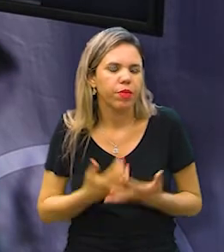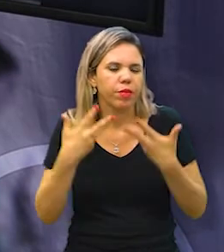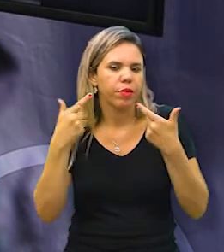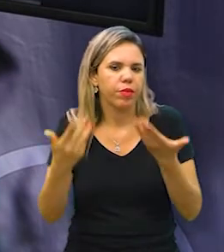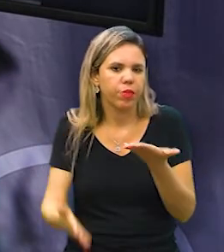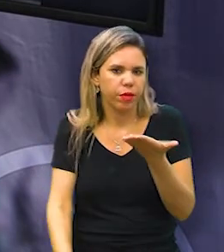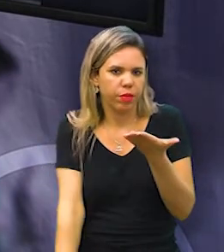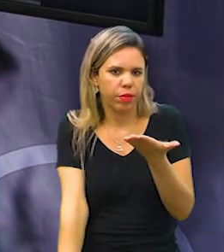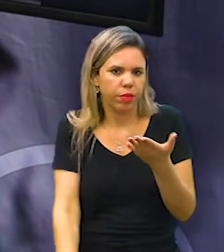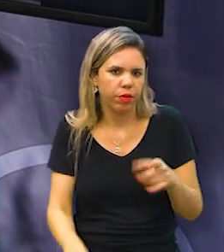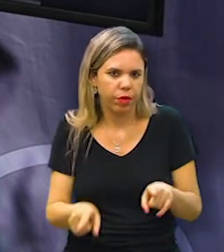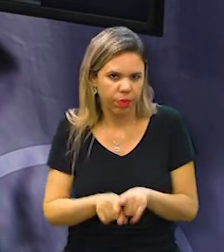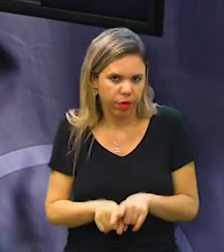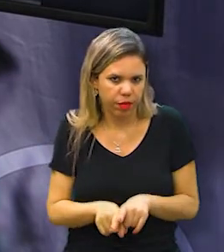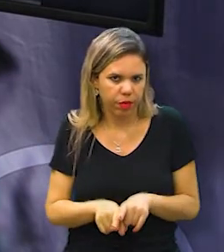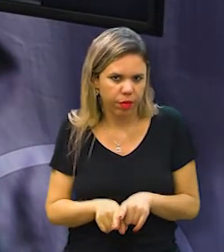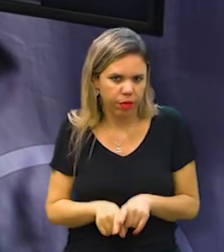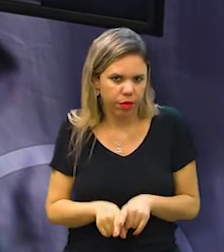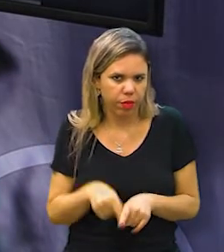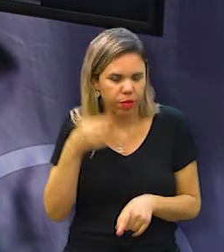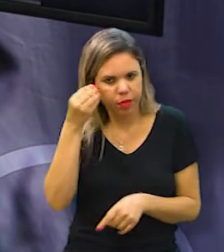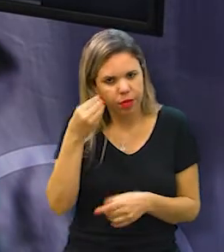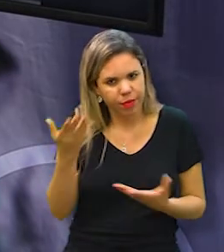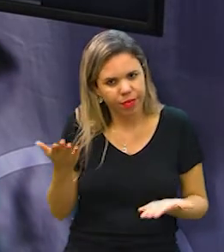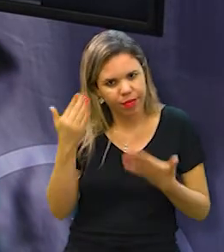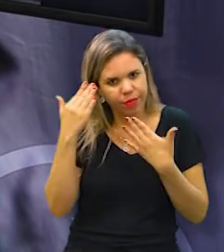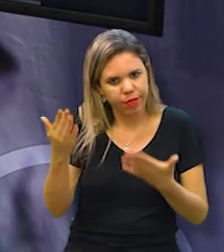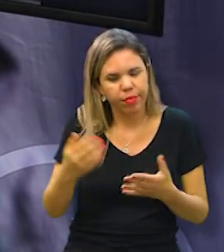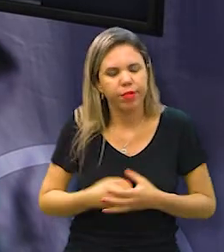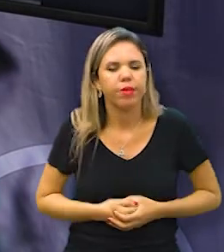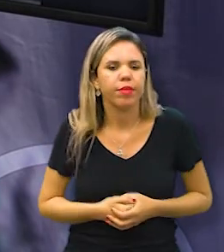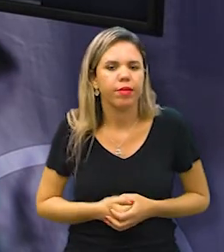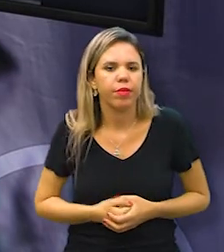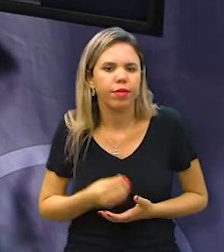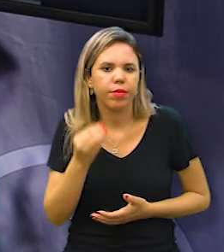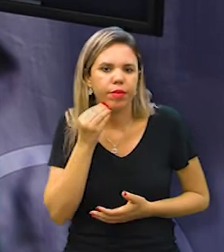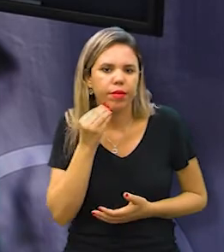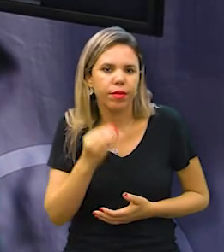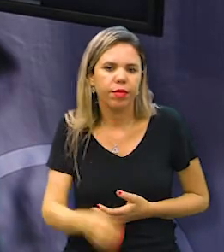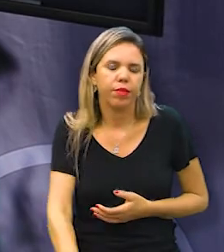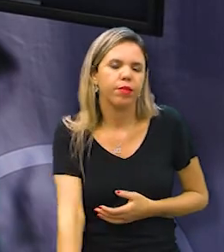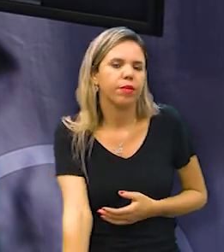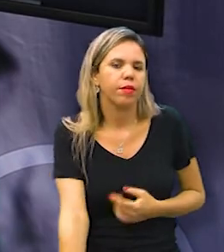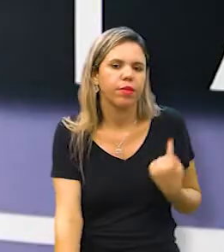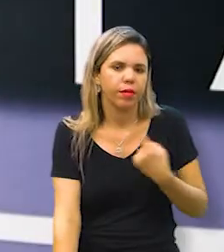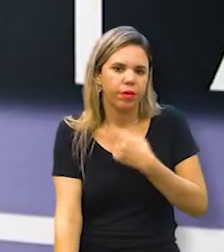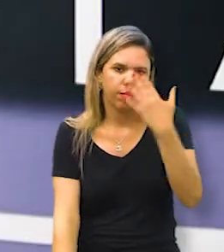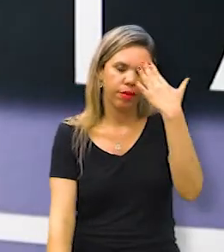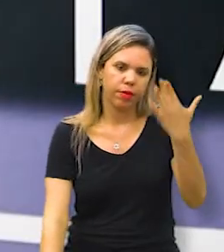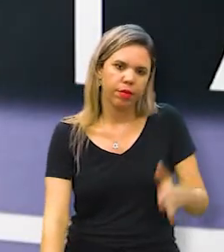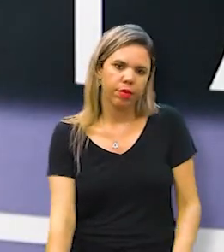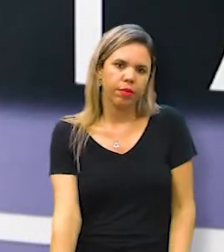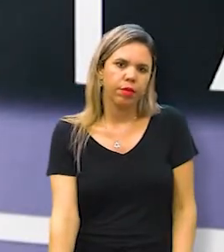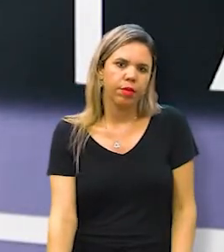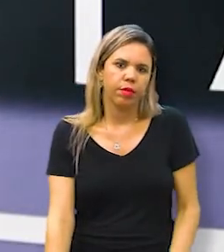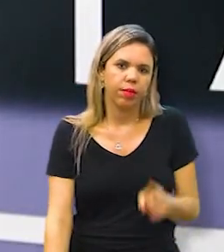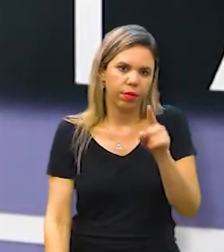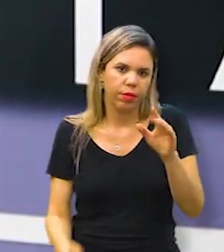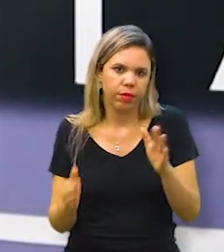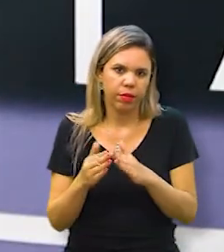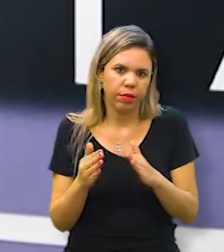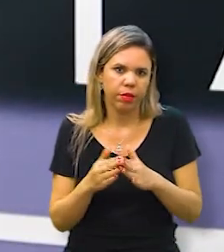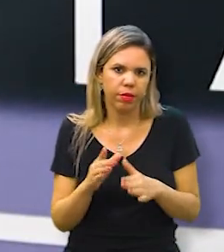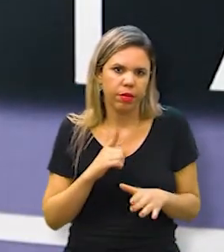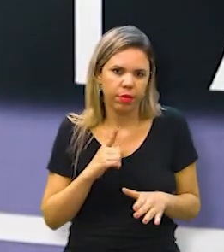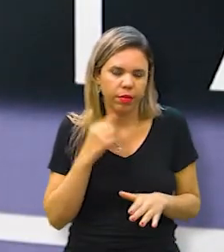maravilhosa para você também vai ser essa experiência. Muito obrigada pela oportunidade. Nós que agradecemos. Você aí de casa já